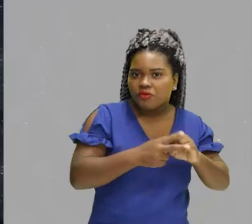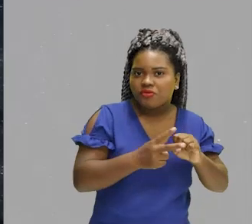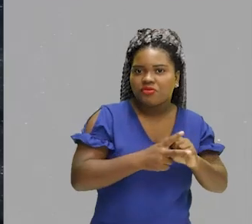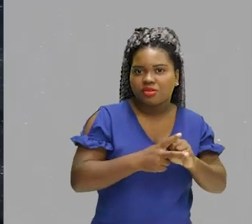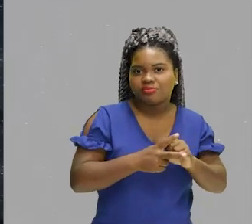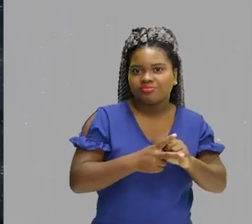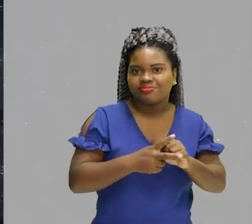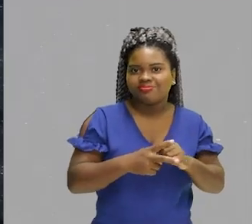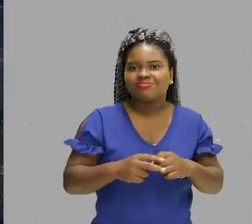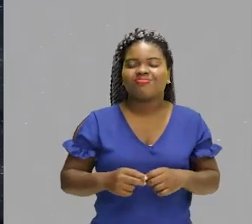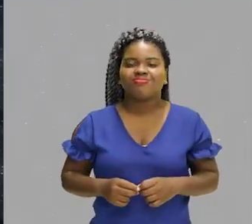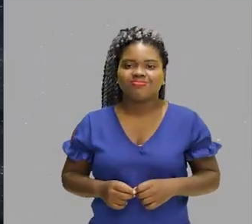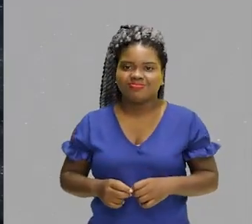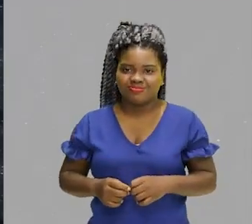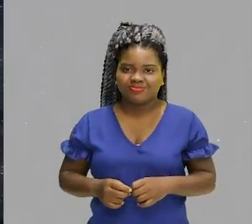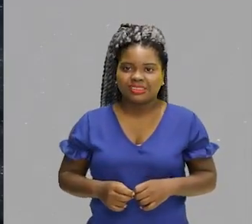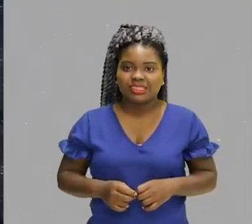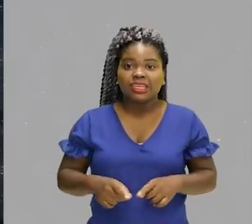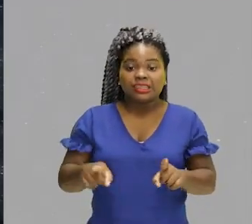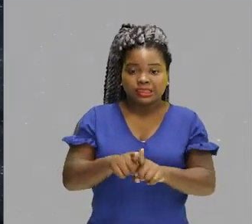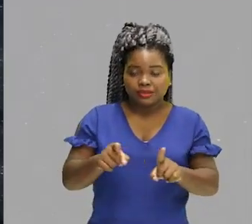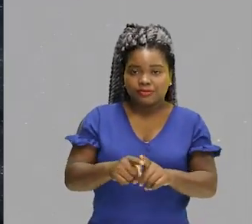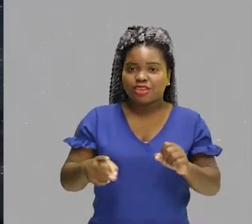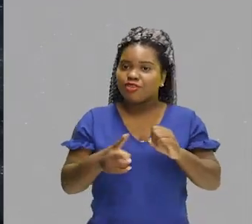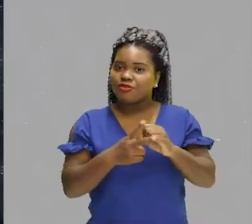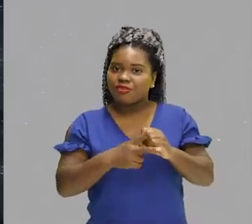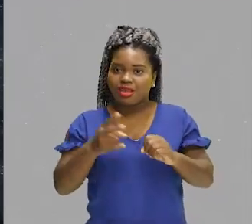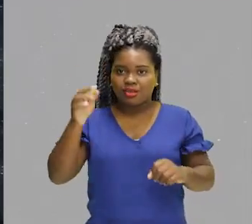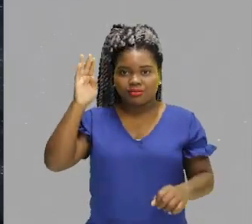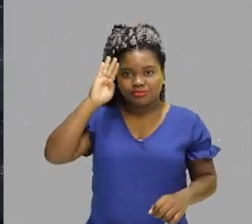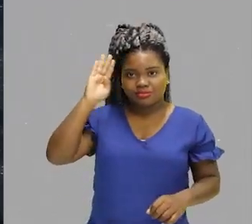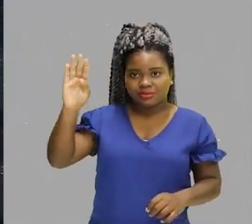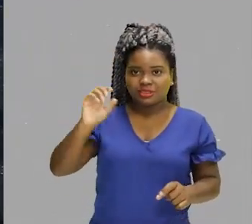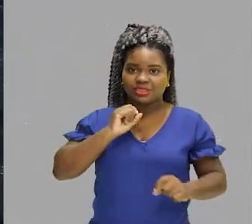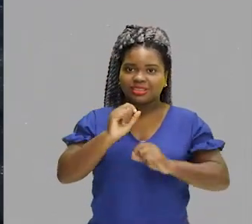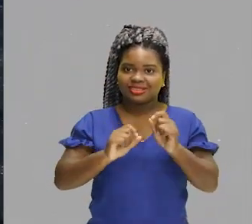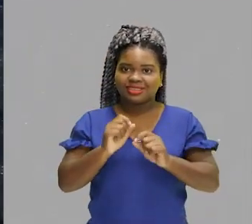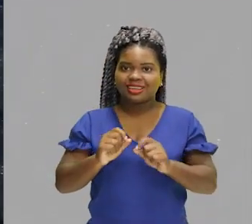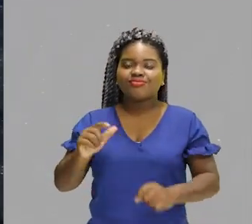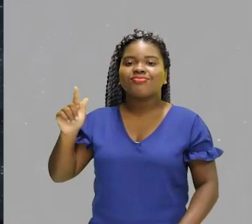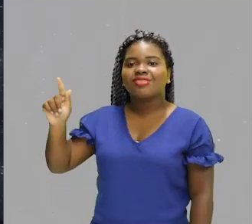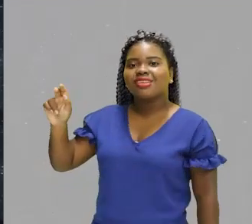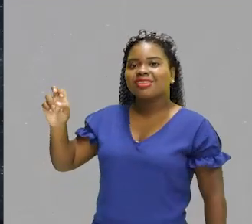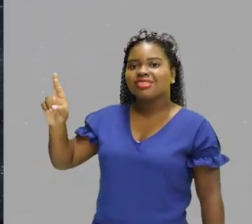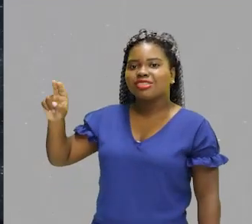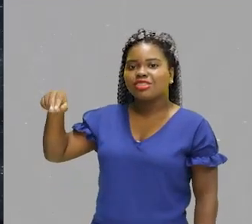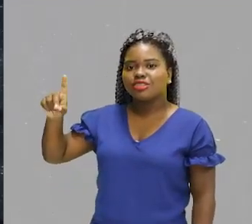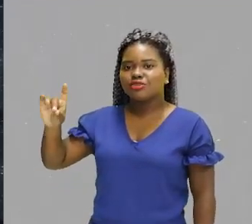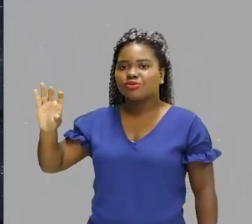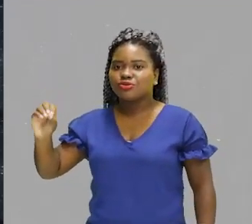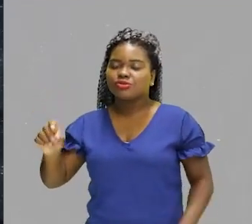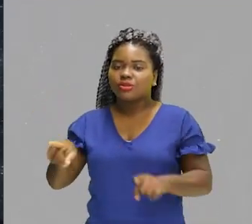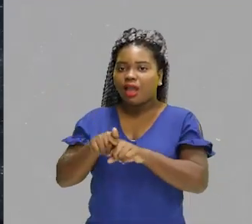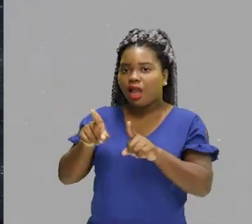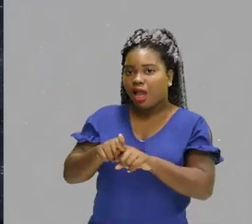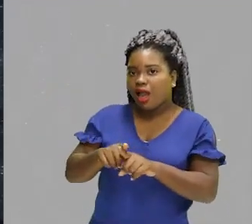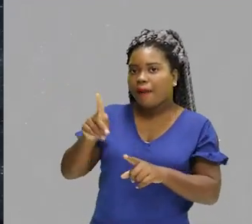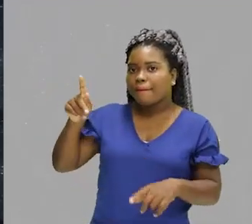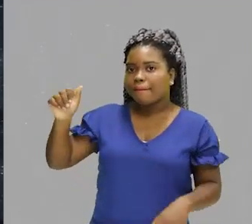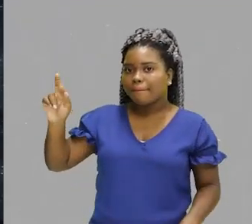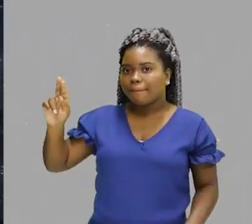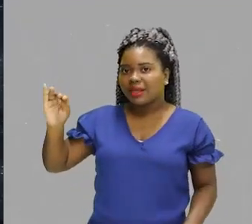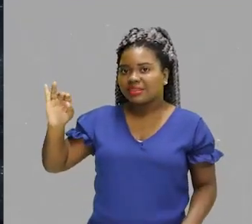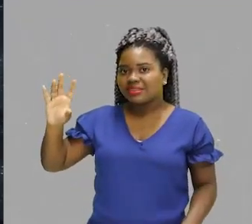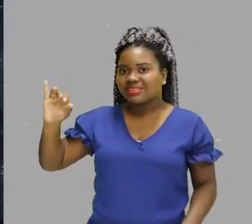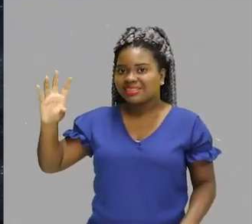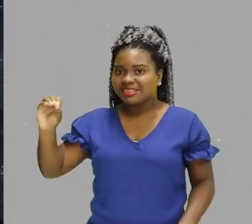do infinitivo, o verbo principal pode aparecer nas formas gerúndio e particípio. Desse modo, o